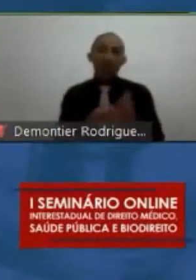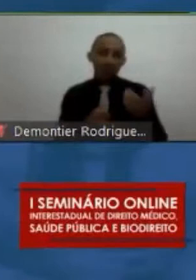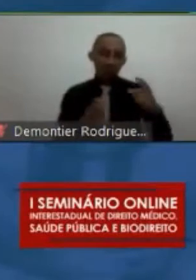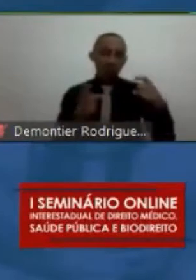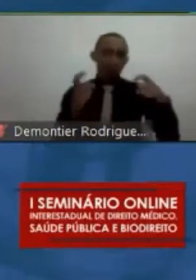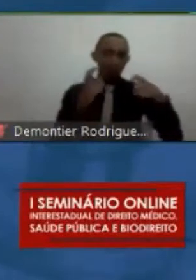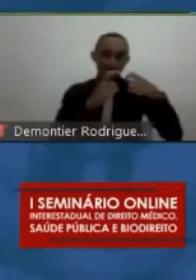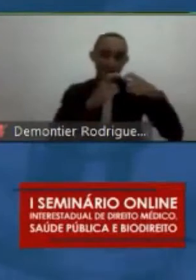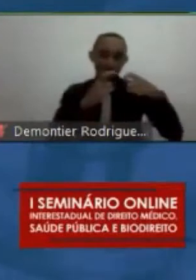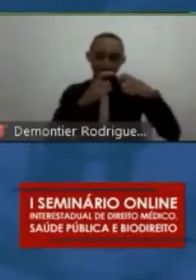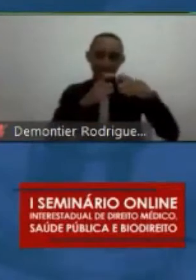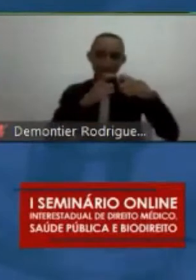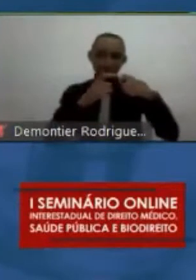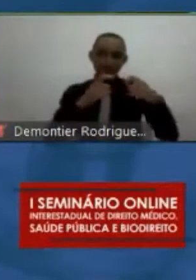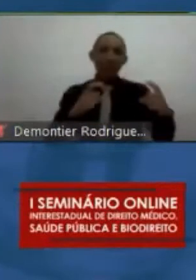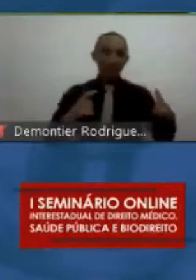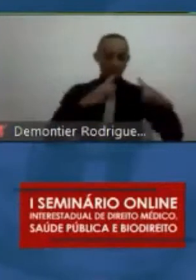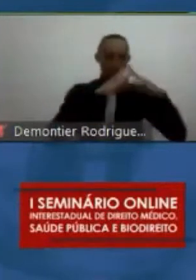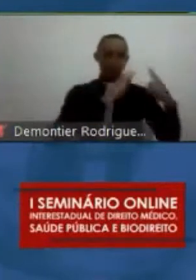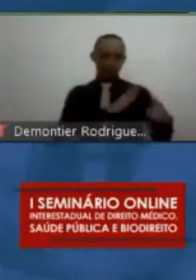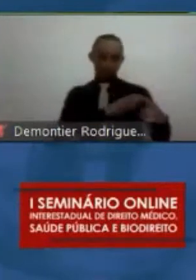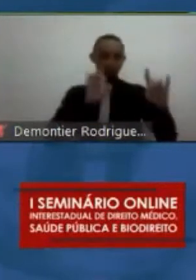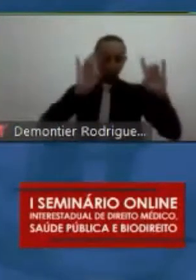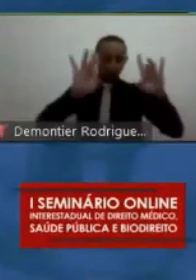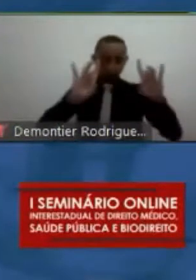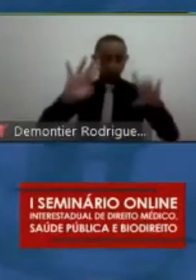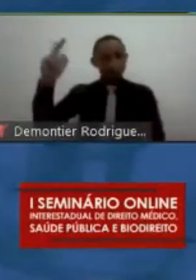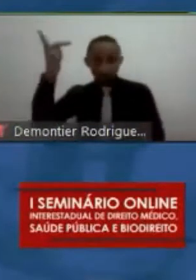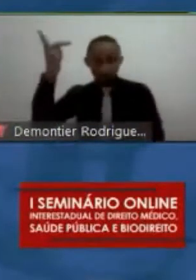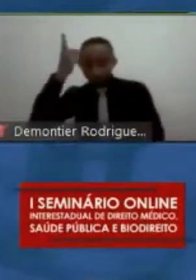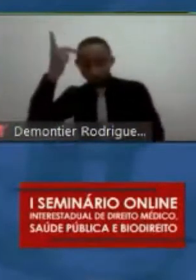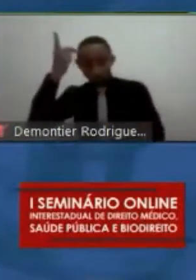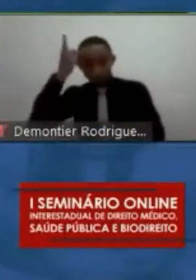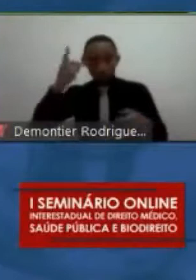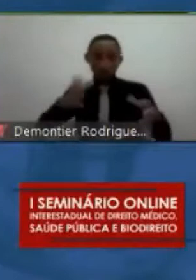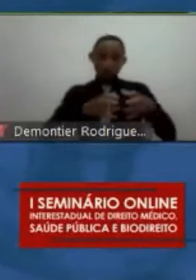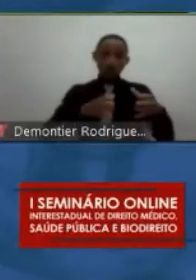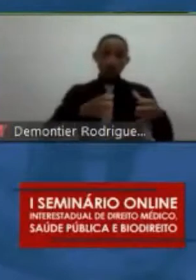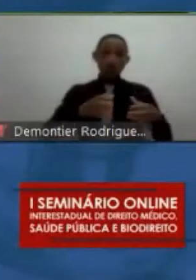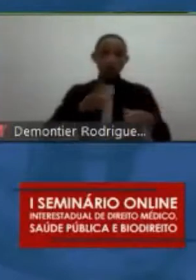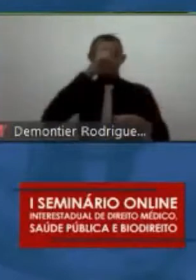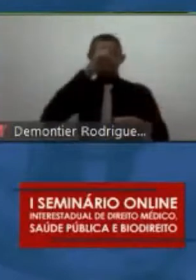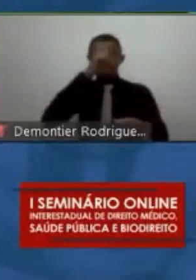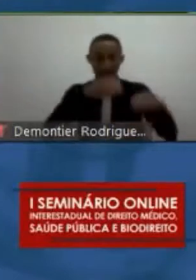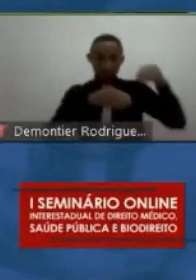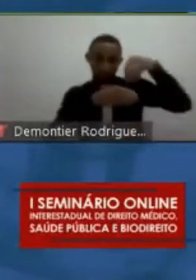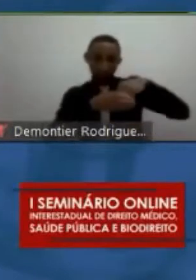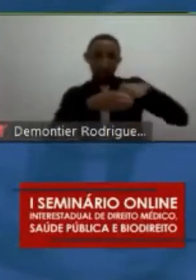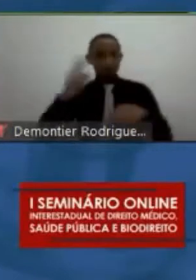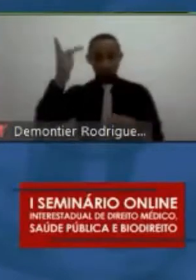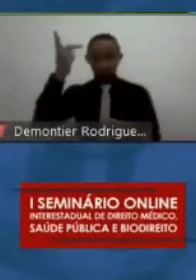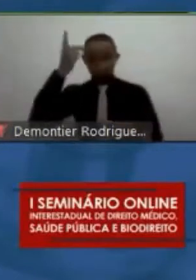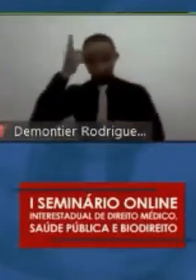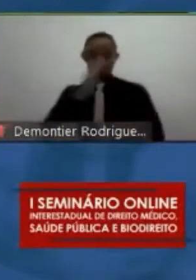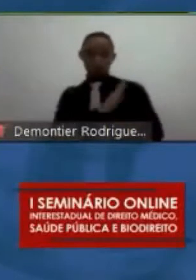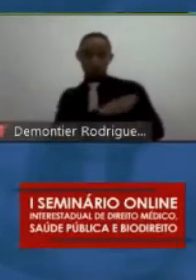Hospital do Instituto do Coração em São Paulo, né, que é parte do Hospital das Clínicas aqui da Universidade de São Paulo, e é